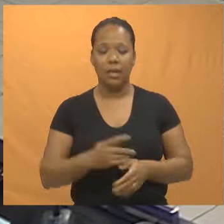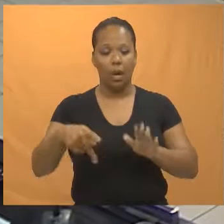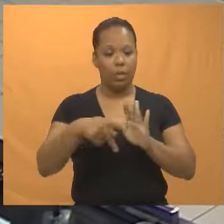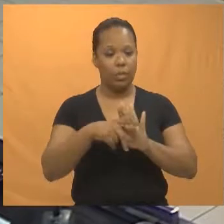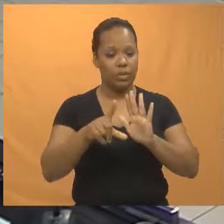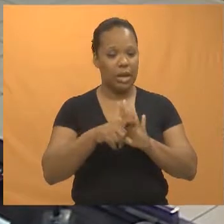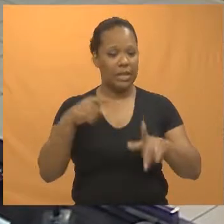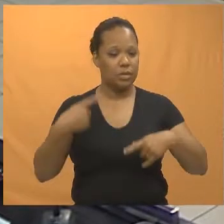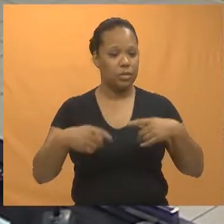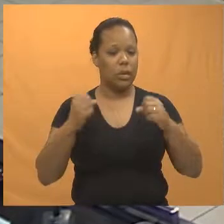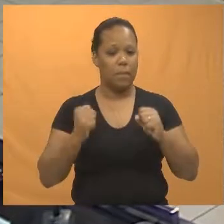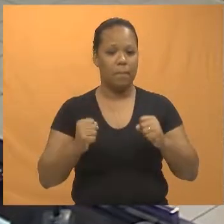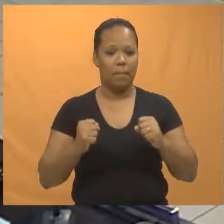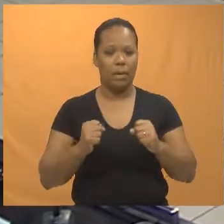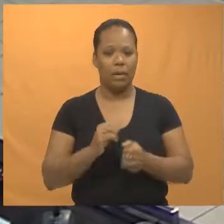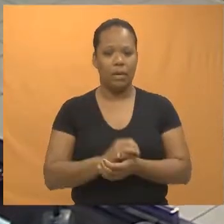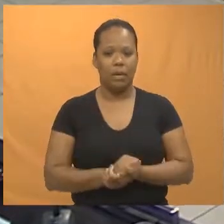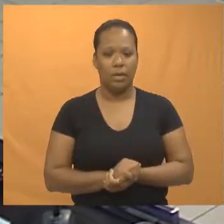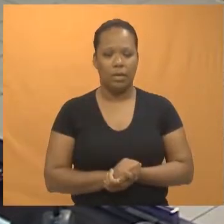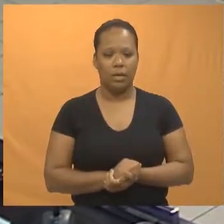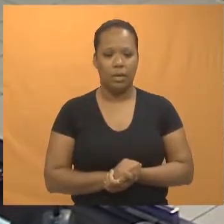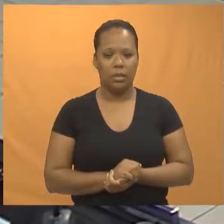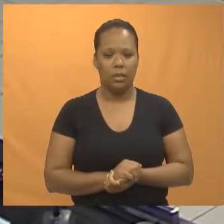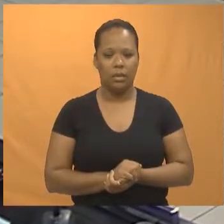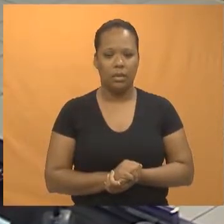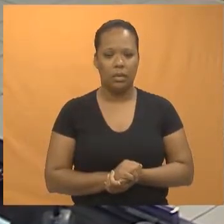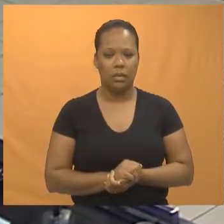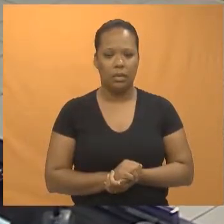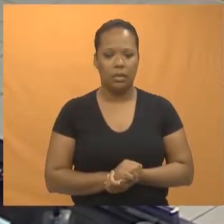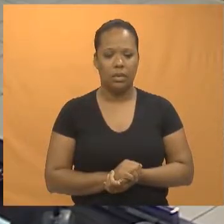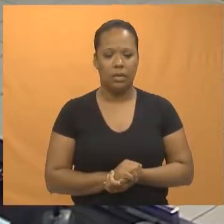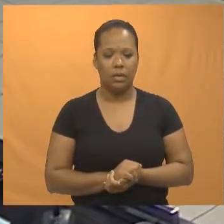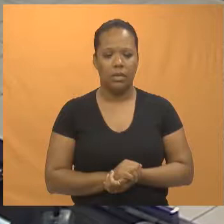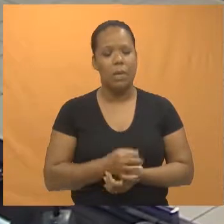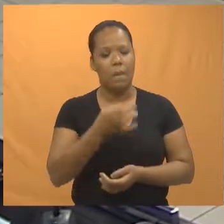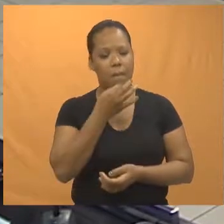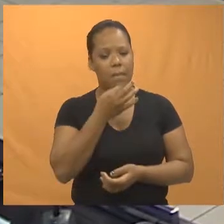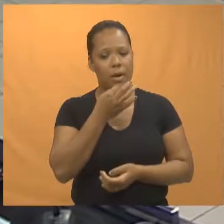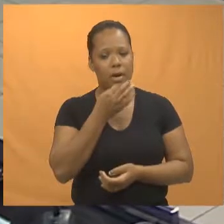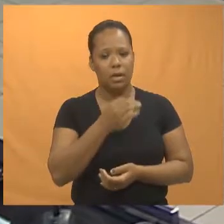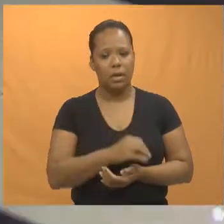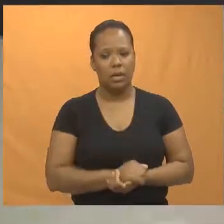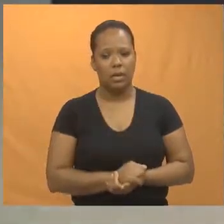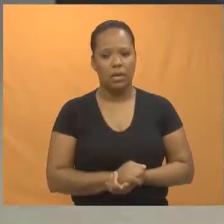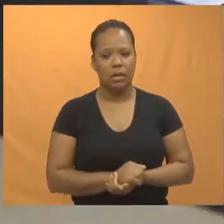continua em discussão. Queria fazer uma consideração daqui mesmo.